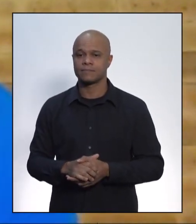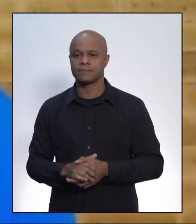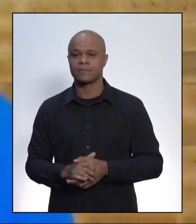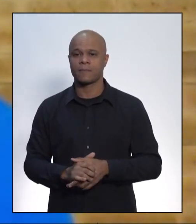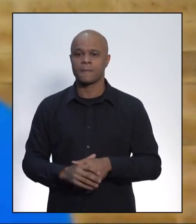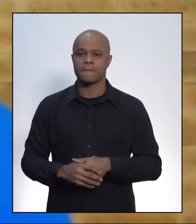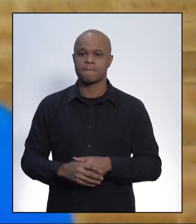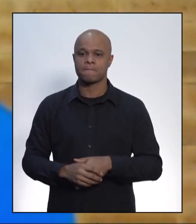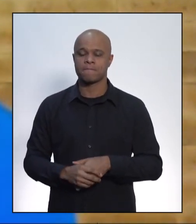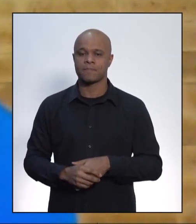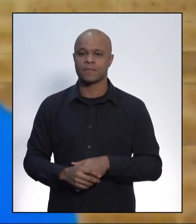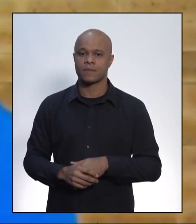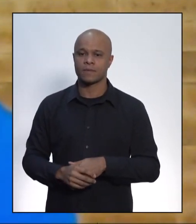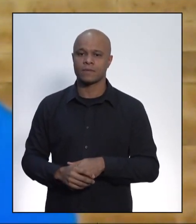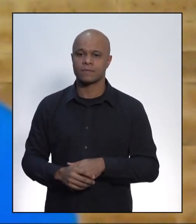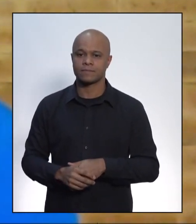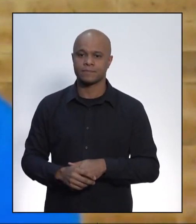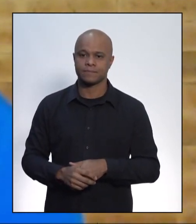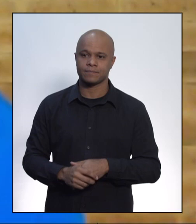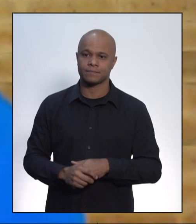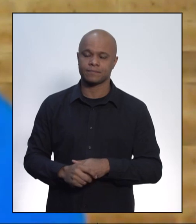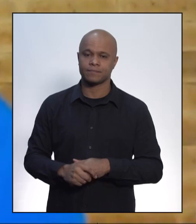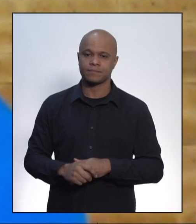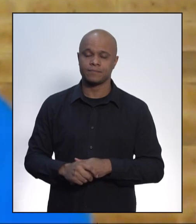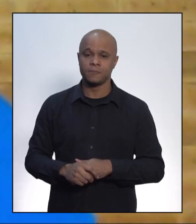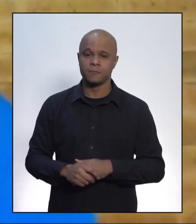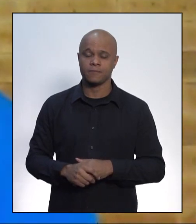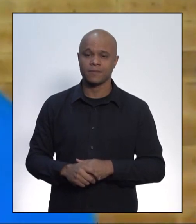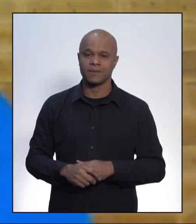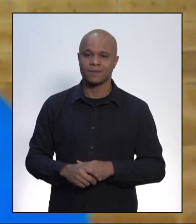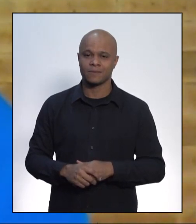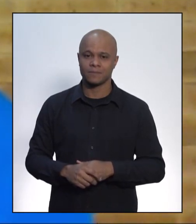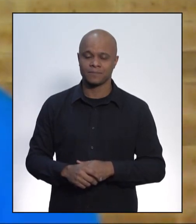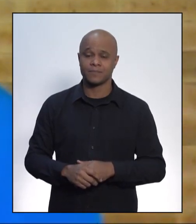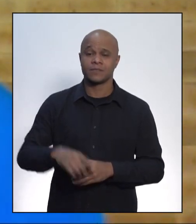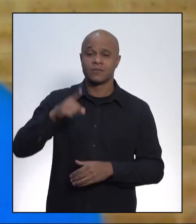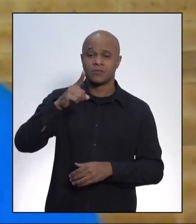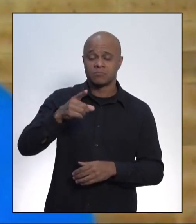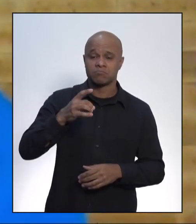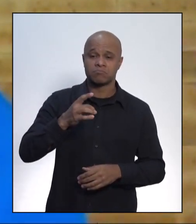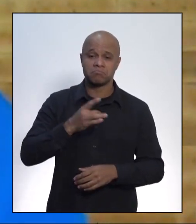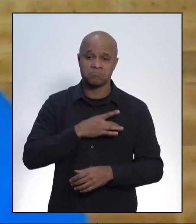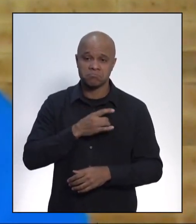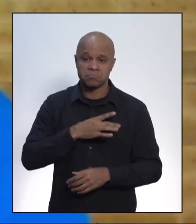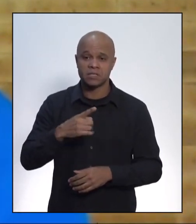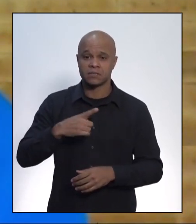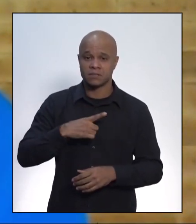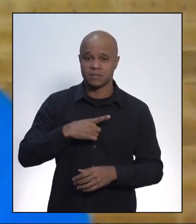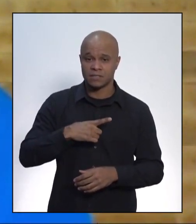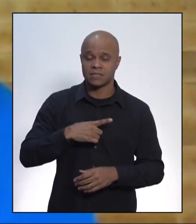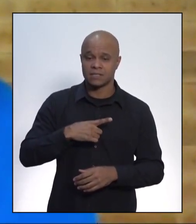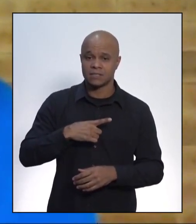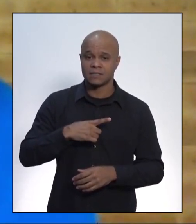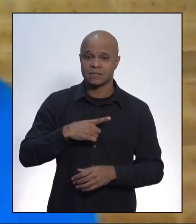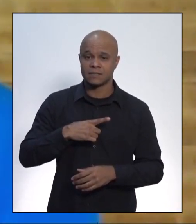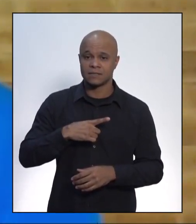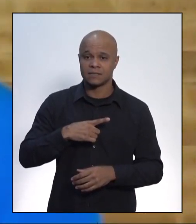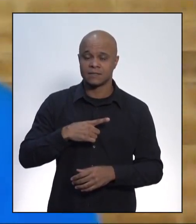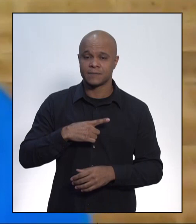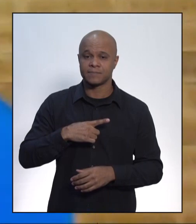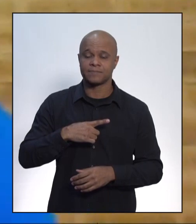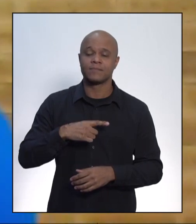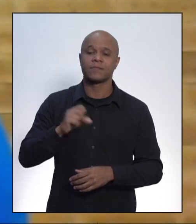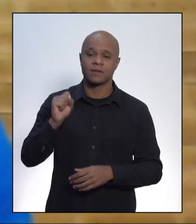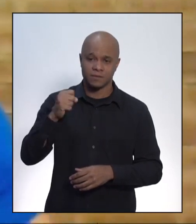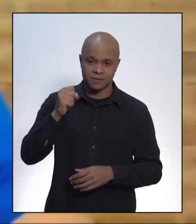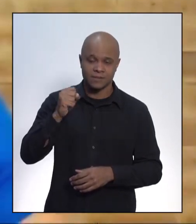vamos lá, mais uma pergunta. Você ficou com medo de arriscar todas essas vezes? Meu, com certeza,